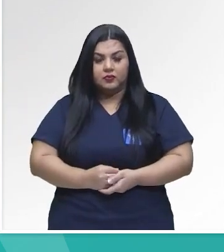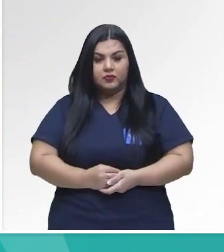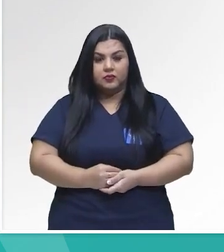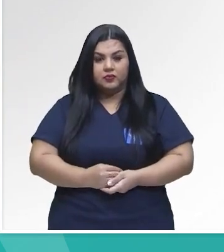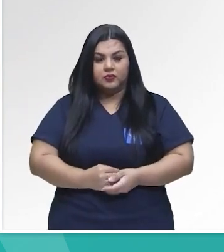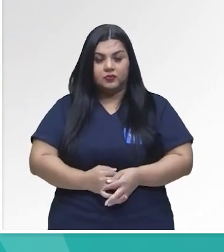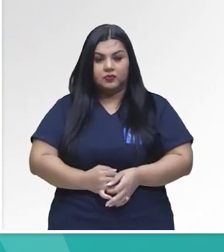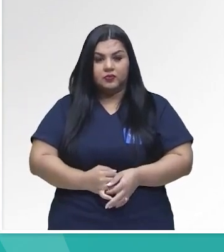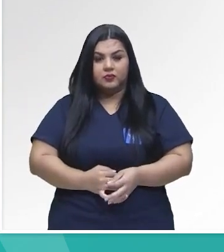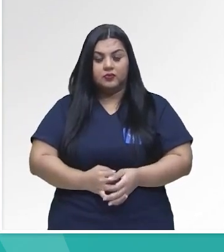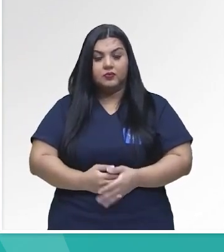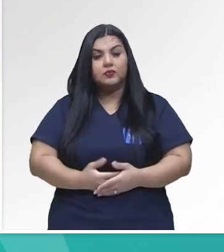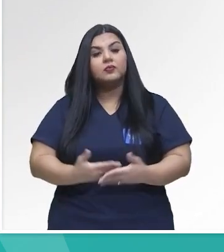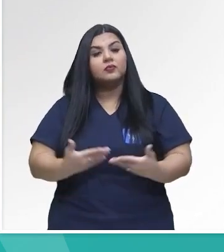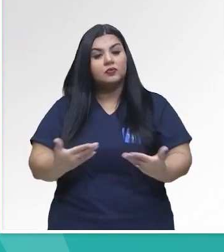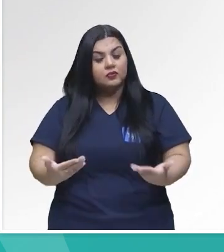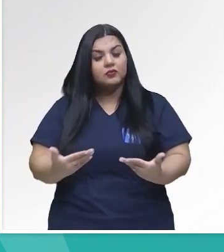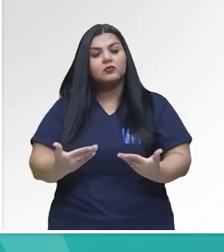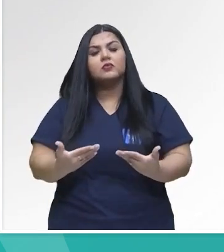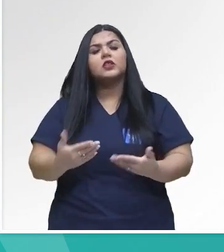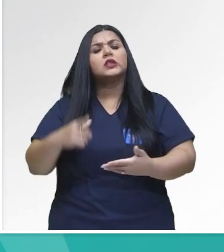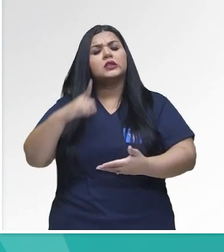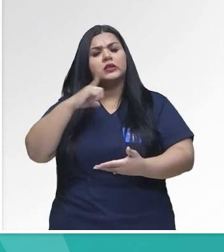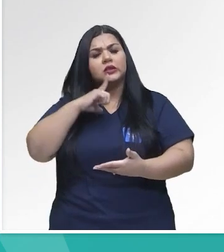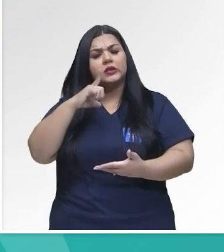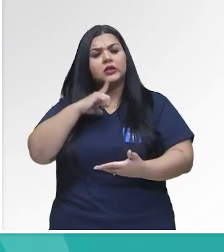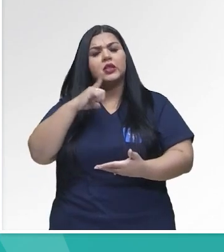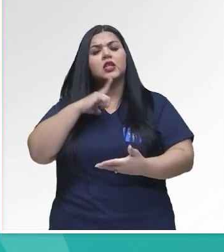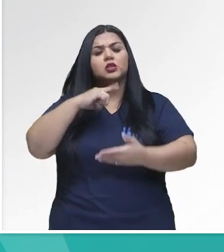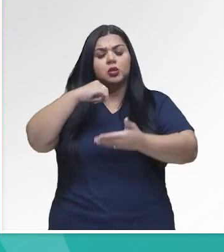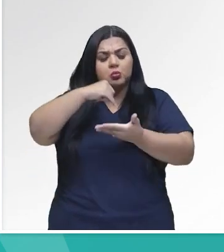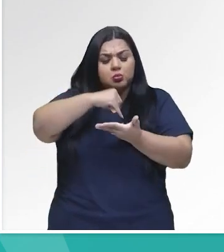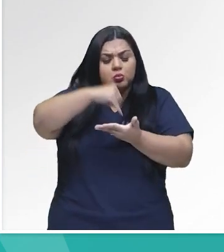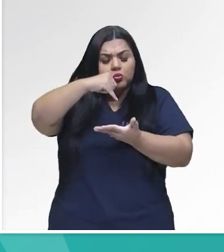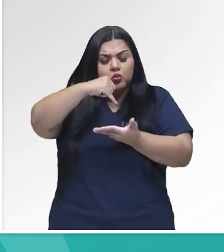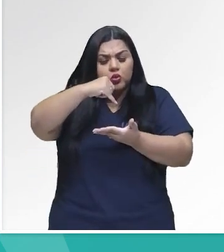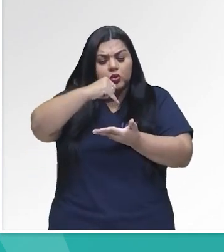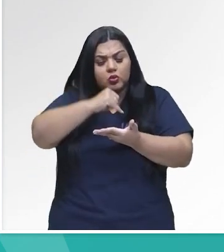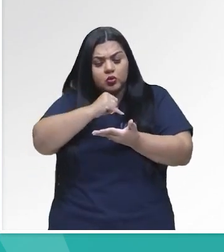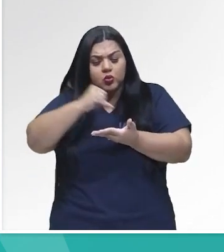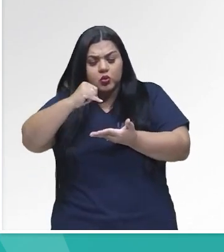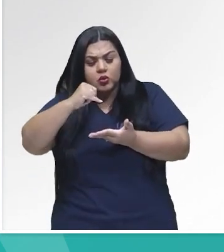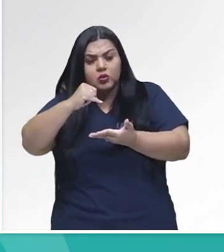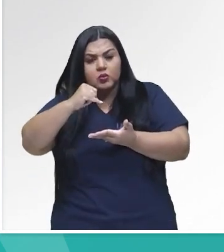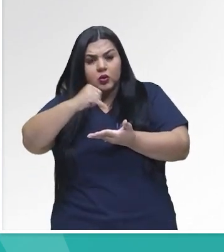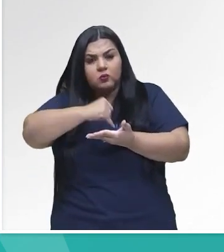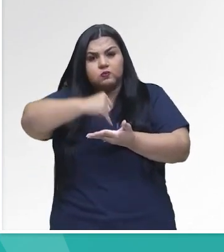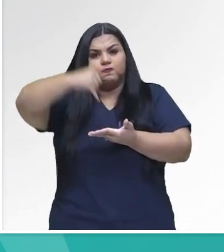diagonais, certo? Diagonais, tem pequenas diagonais, grandes diagonais,